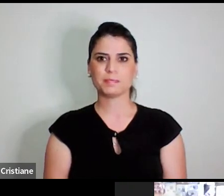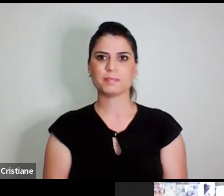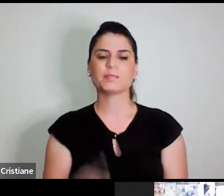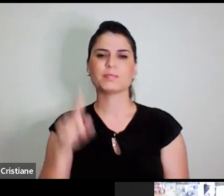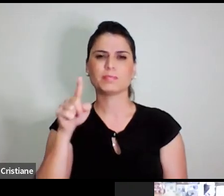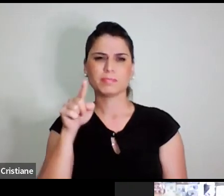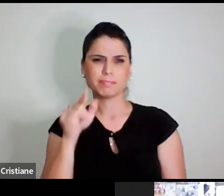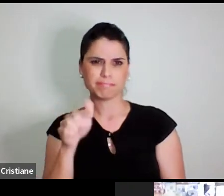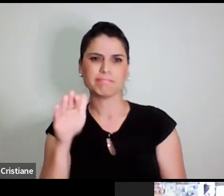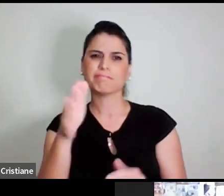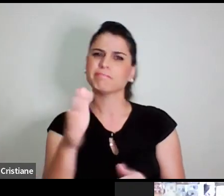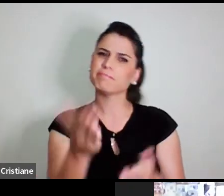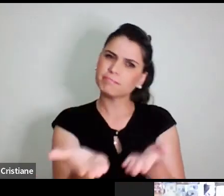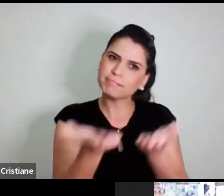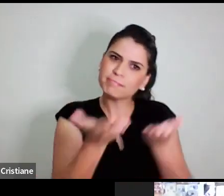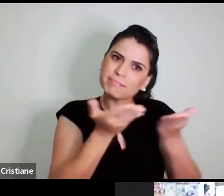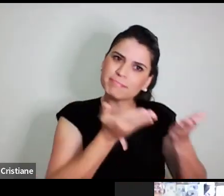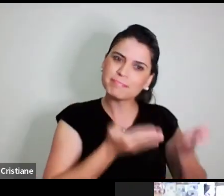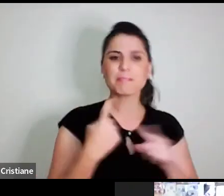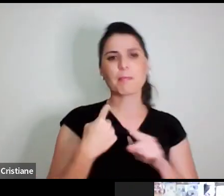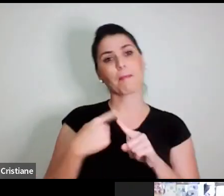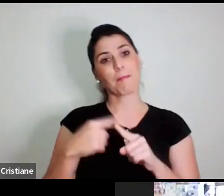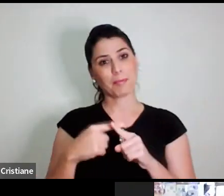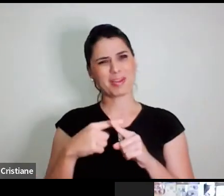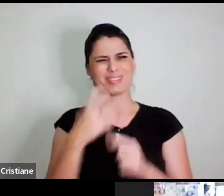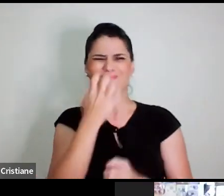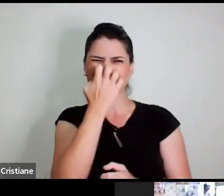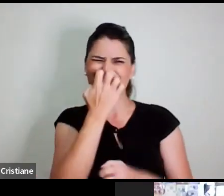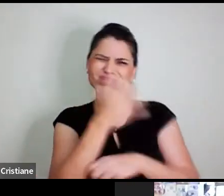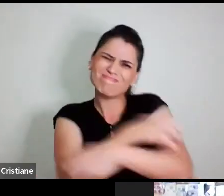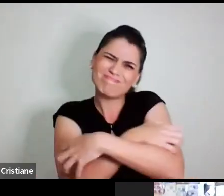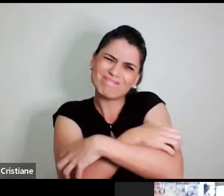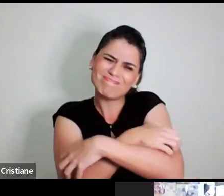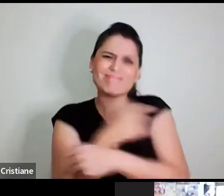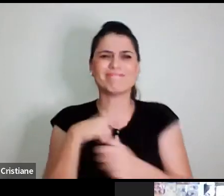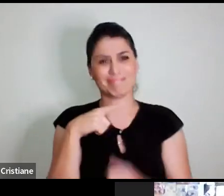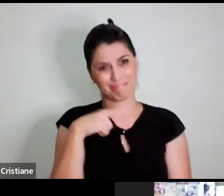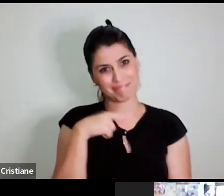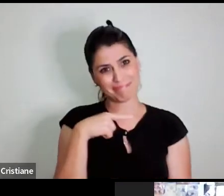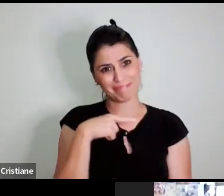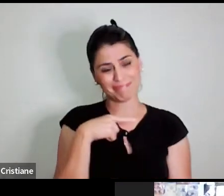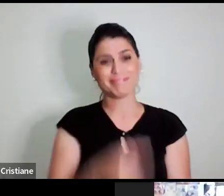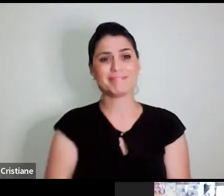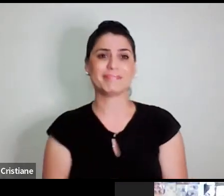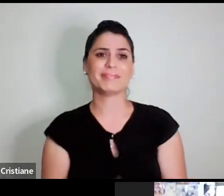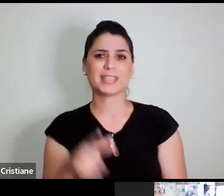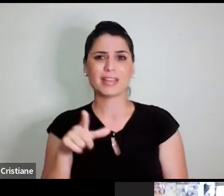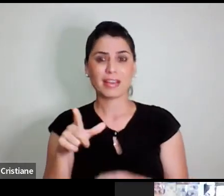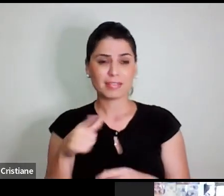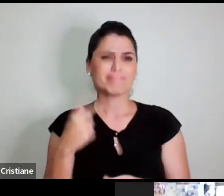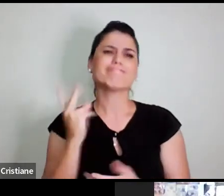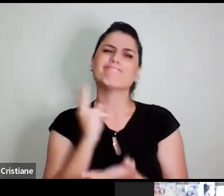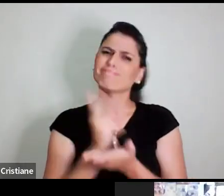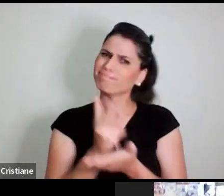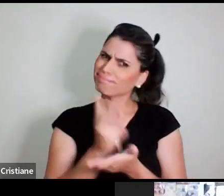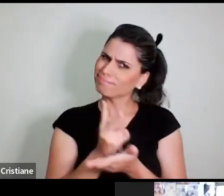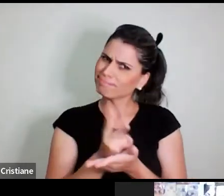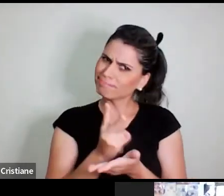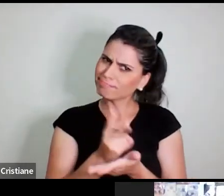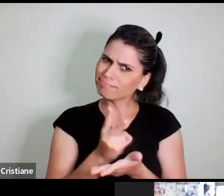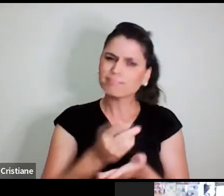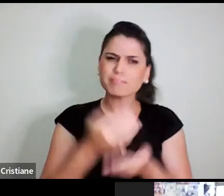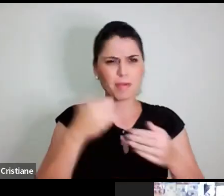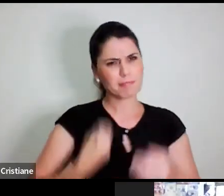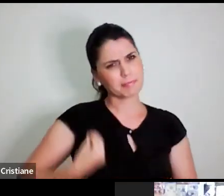Nós convidamos a Nazaré porque ela tem alergias. Era assim, né? As alergias. E ela sempre tomou água.